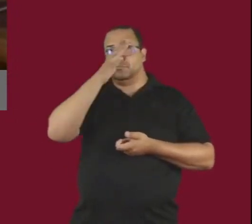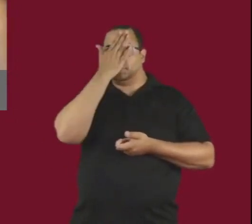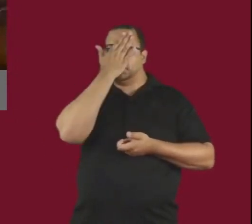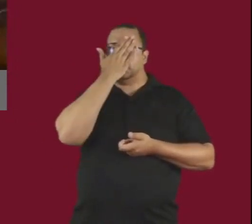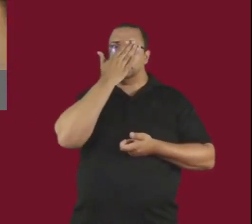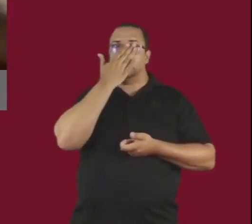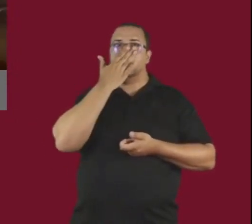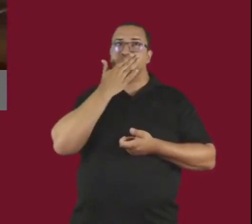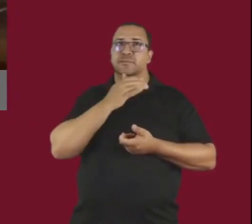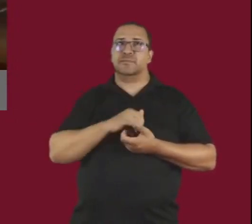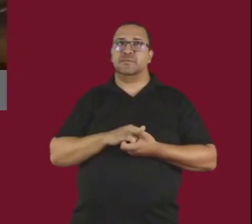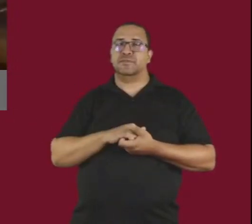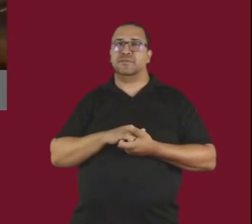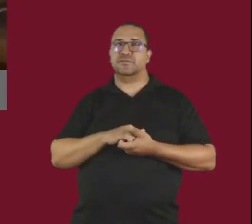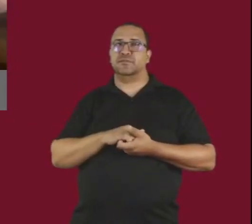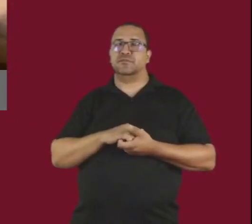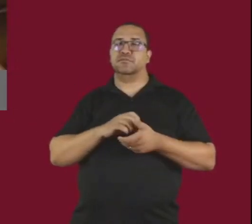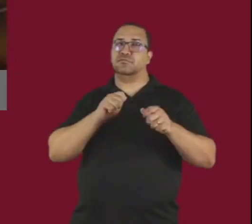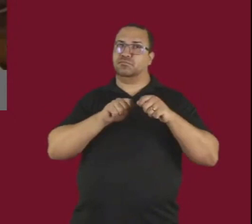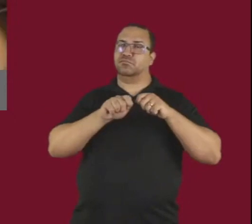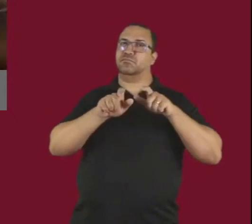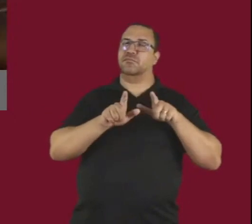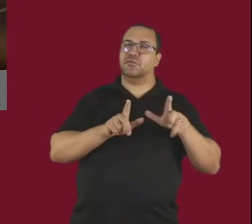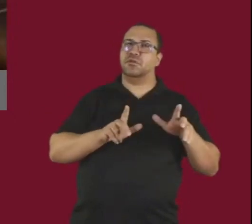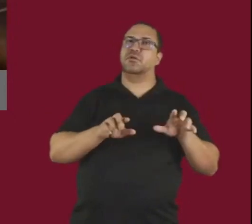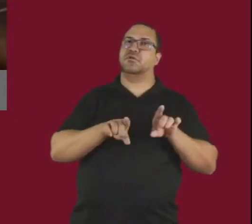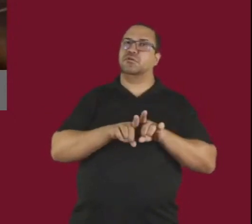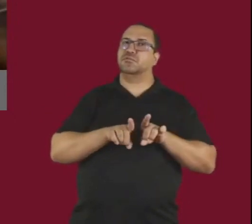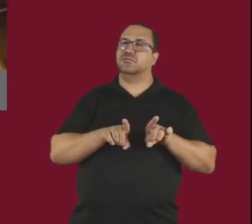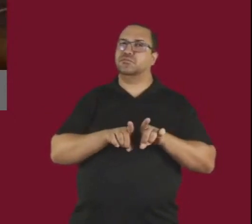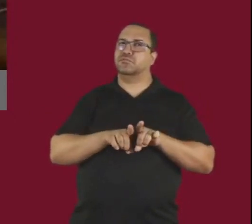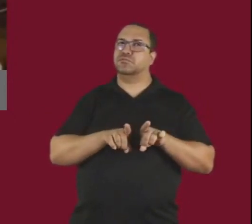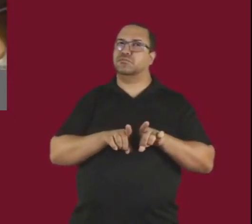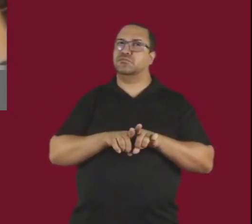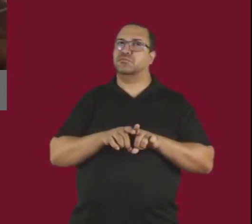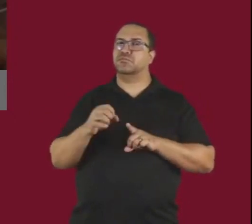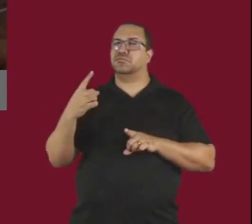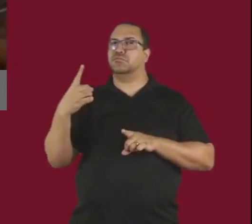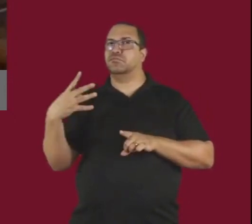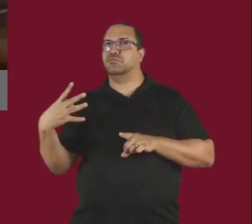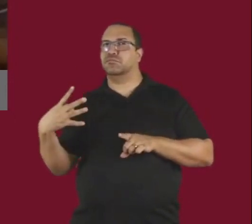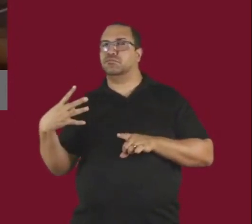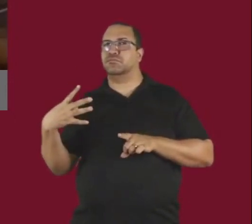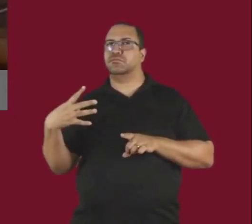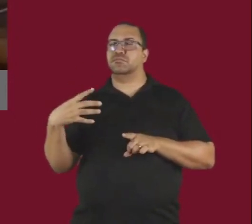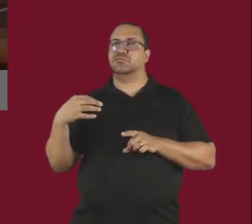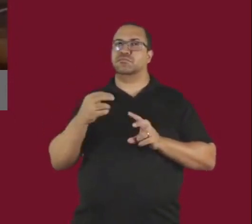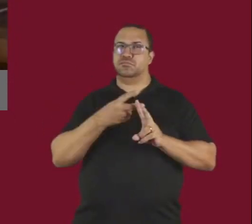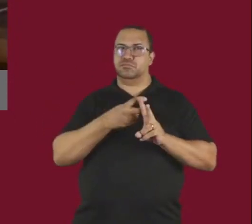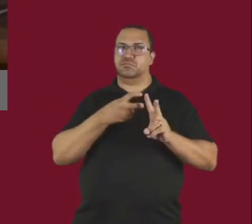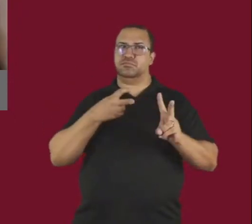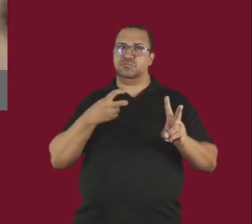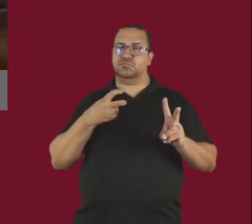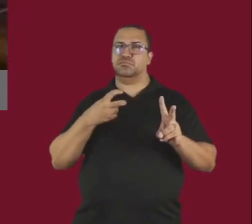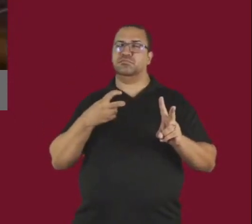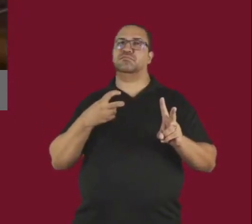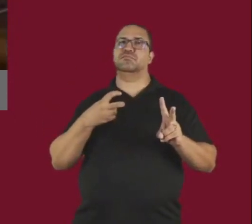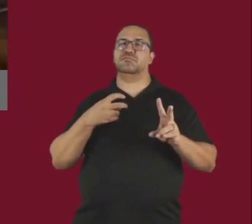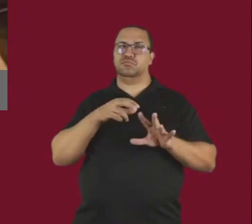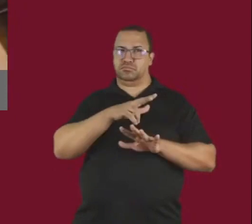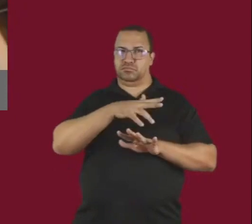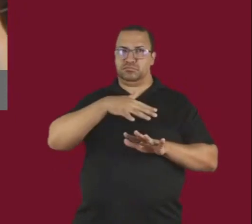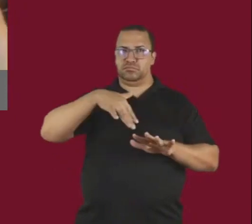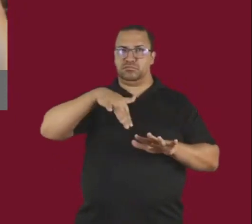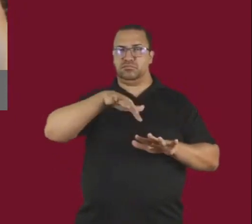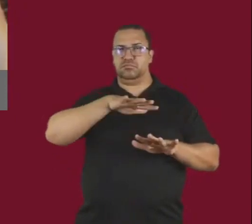sendo formada, está formando 14 jovens quilombolas ribeirinhos, indígenas,